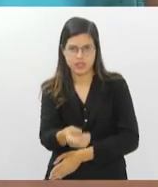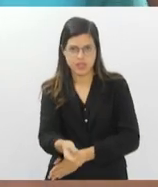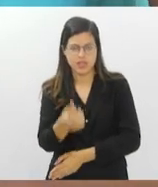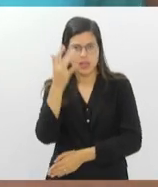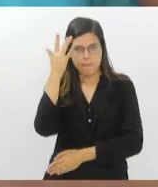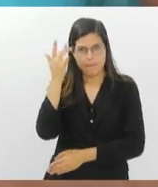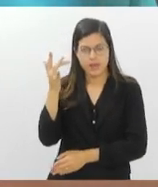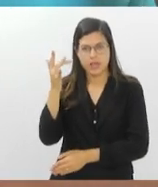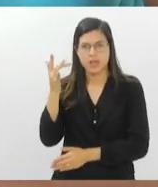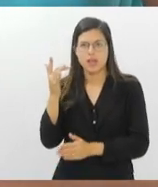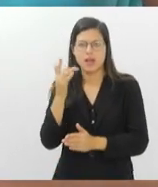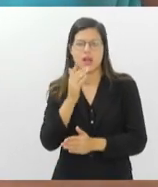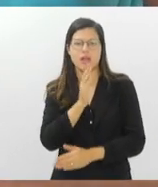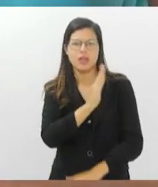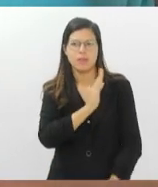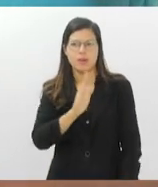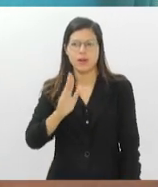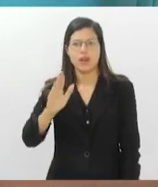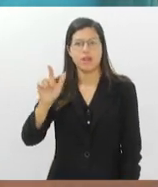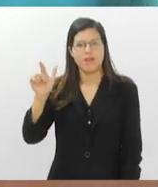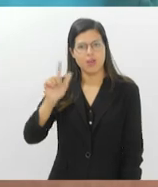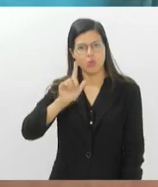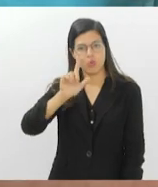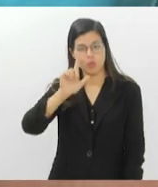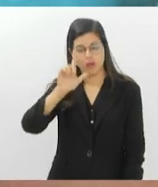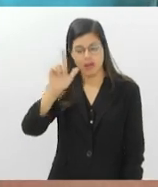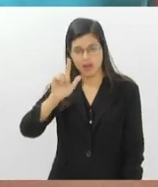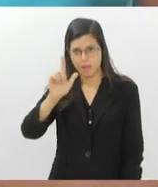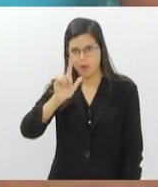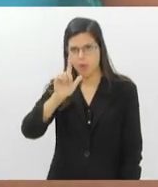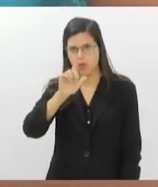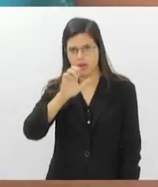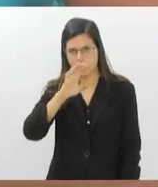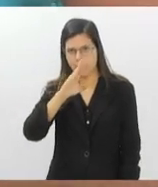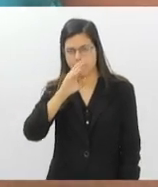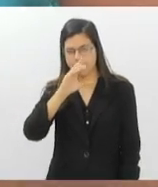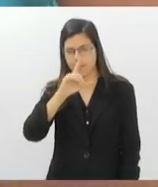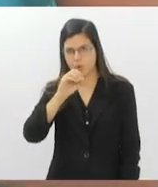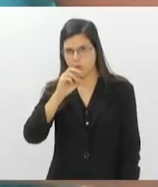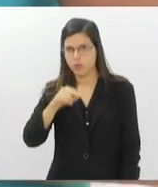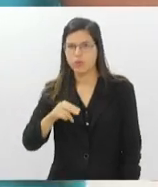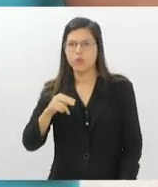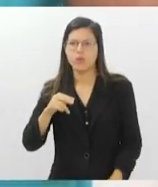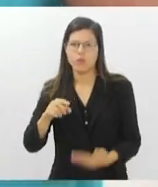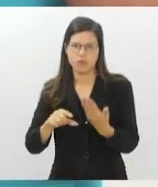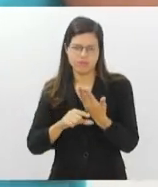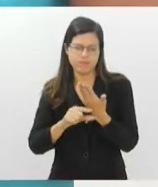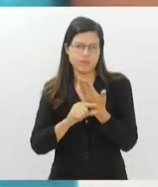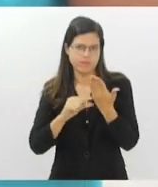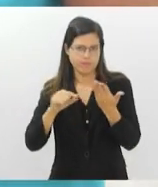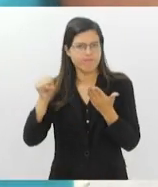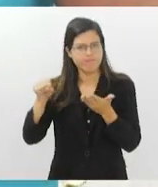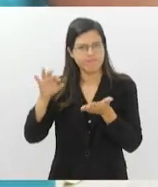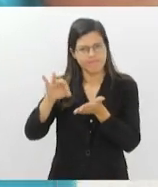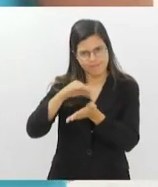na Livraria Argumento, do Leblon. E a gente vai estar lá, o autor vai estar lá autografando o livro, então já fica aqui o